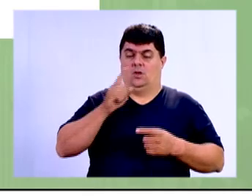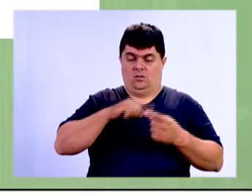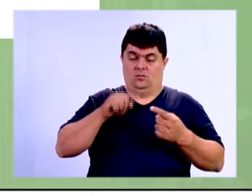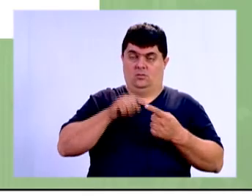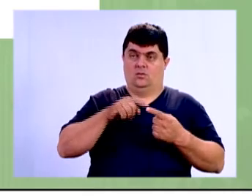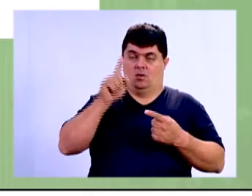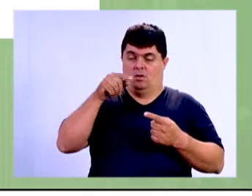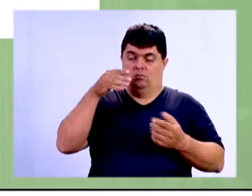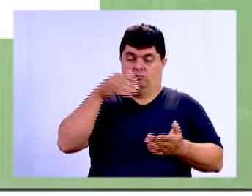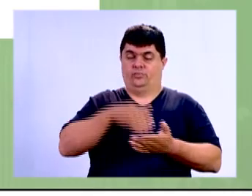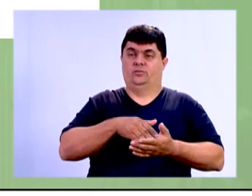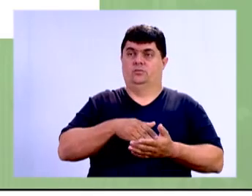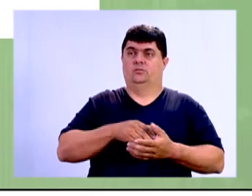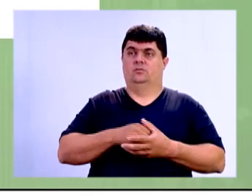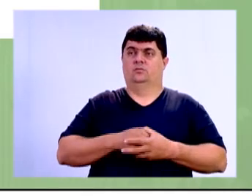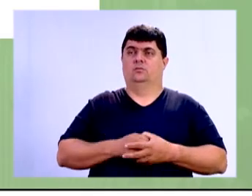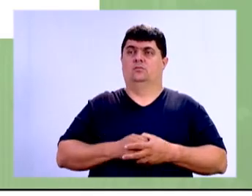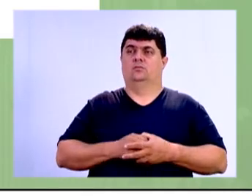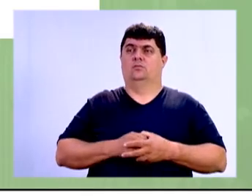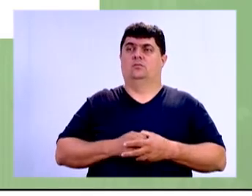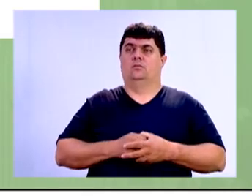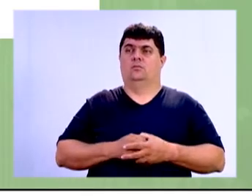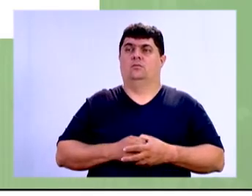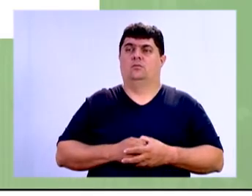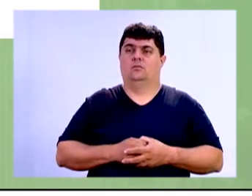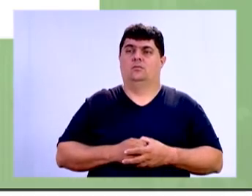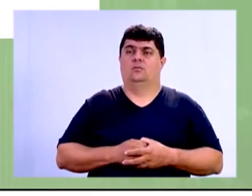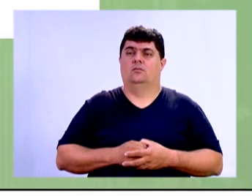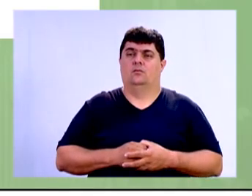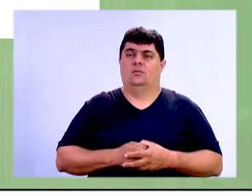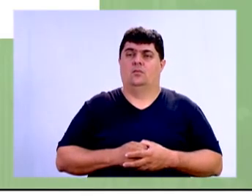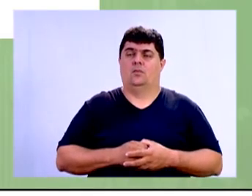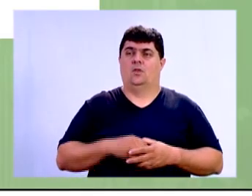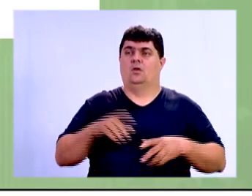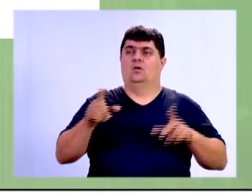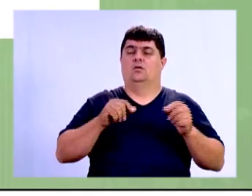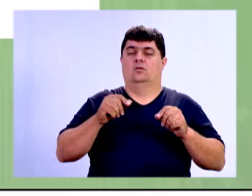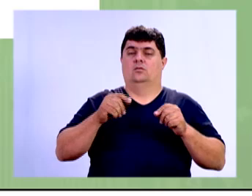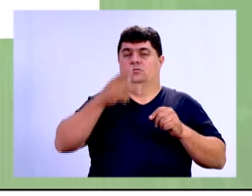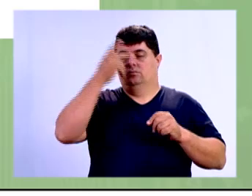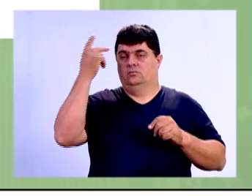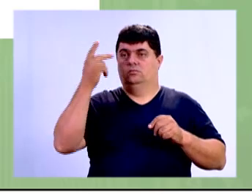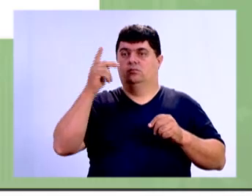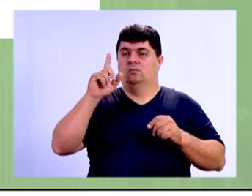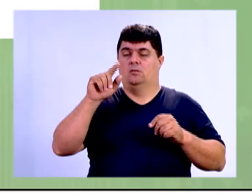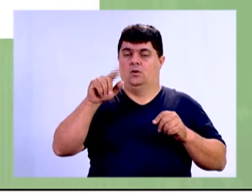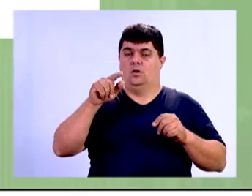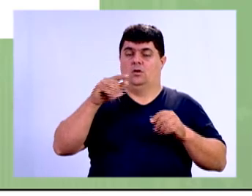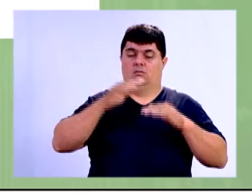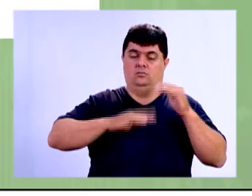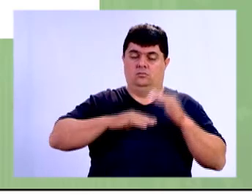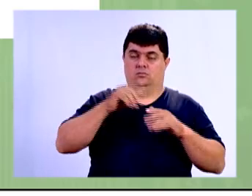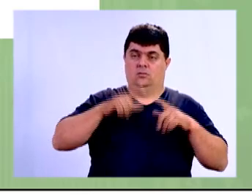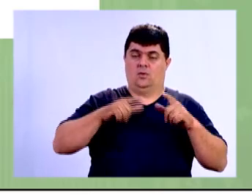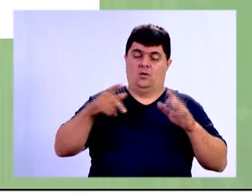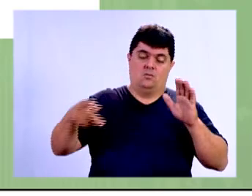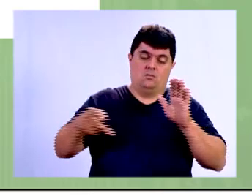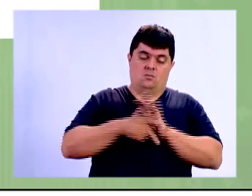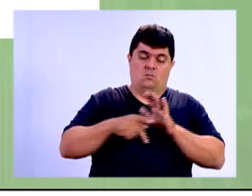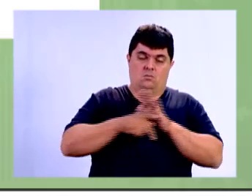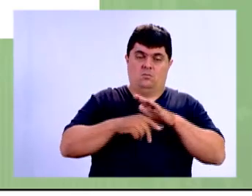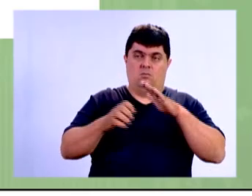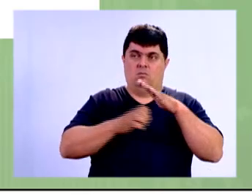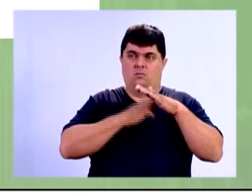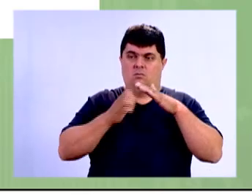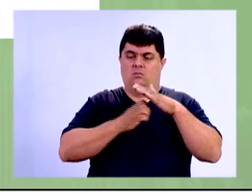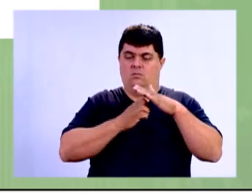é chegar aqui, né? Foi por isso que, ao definir um funcionário, olha, eu falo que esse funcionário pertence à empresa. É um elo de ligação